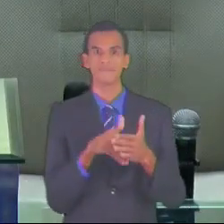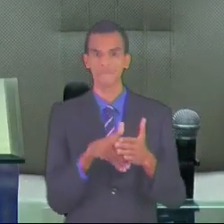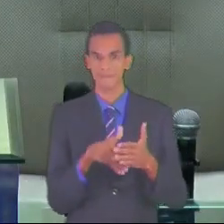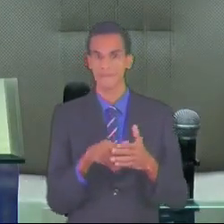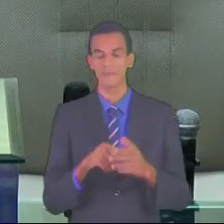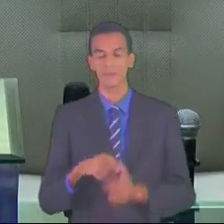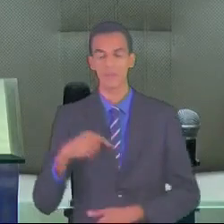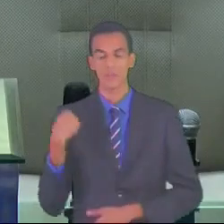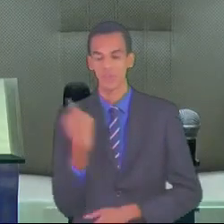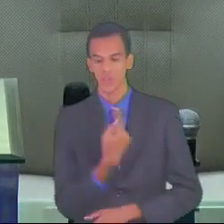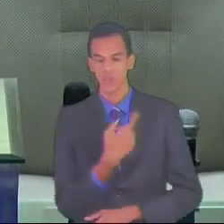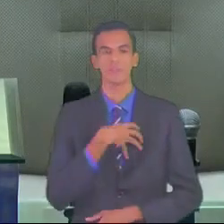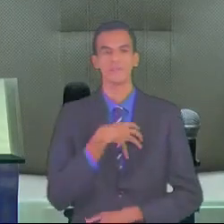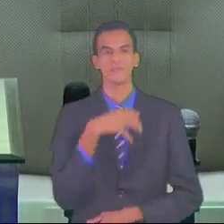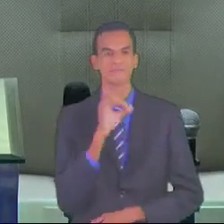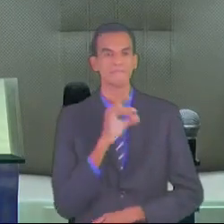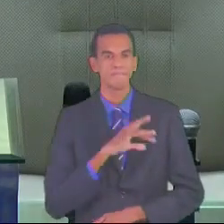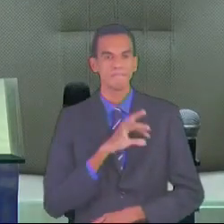somos temerosos,